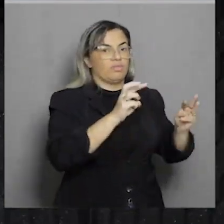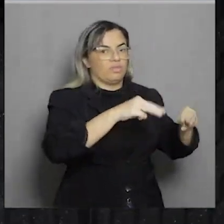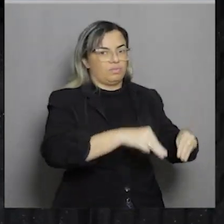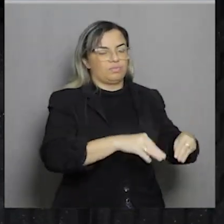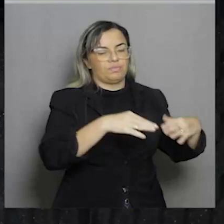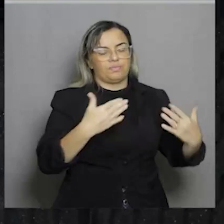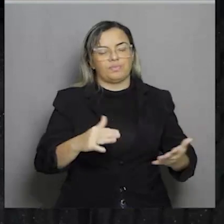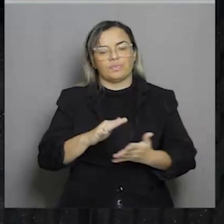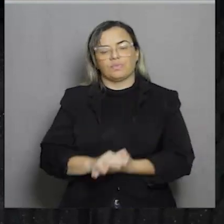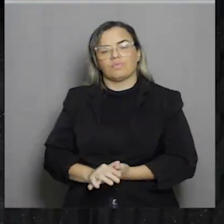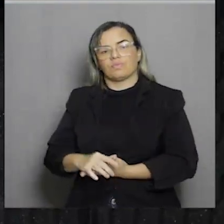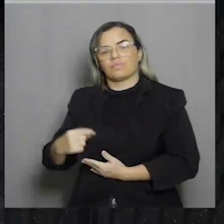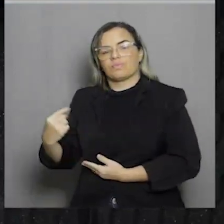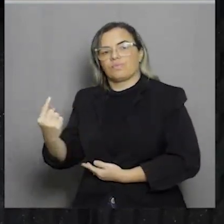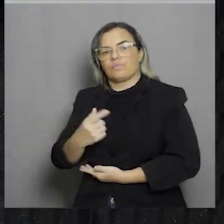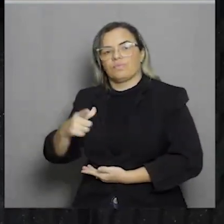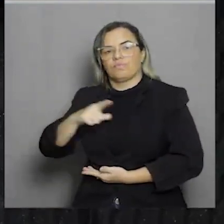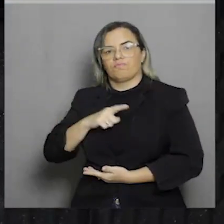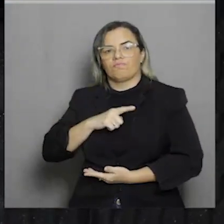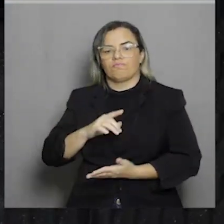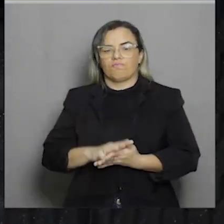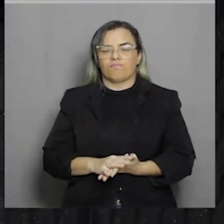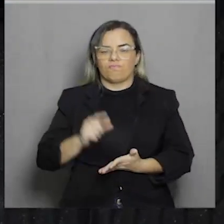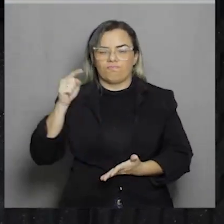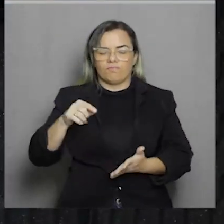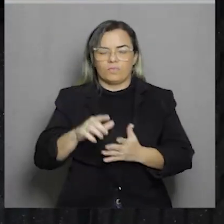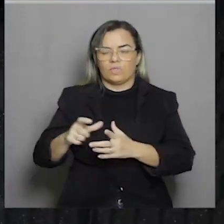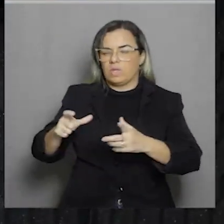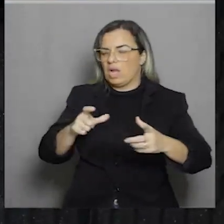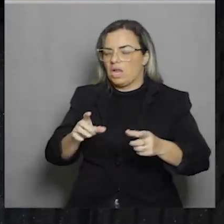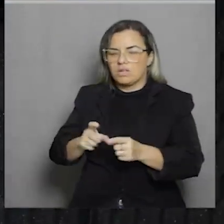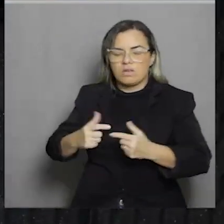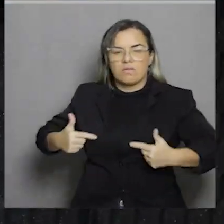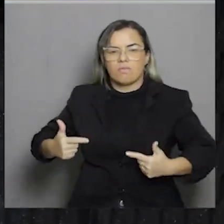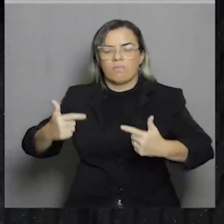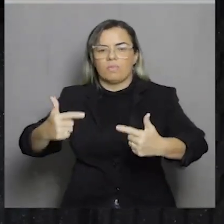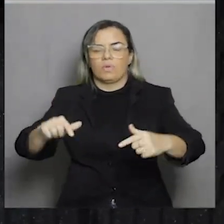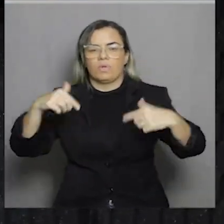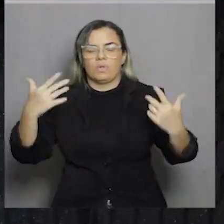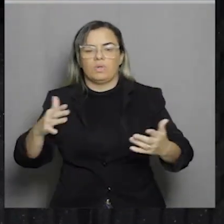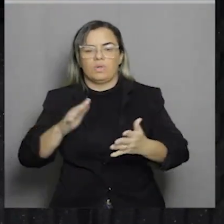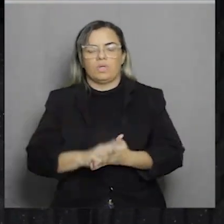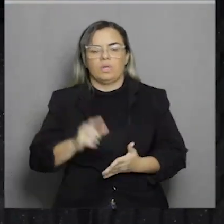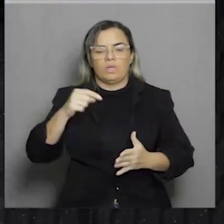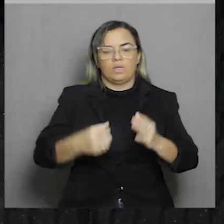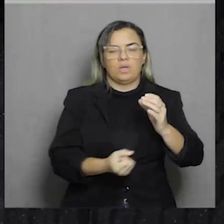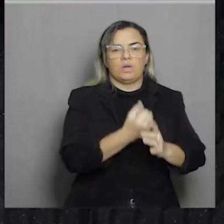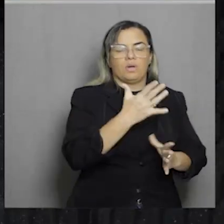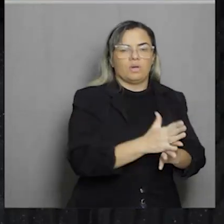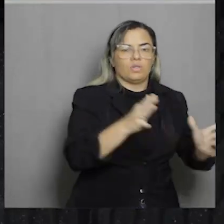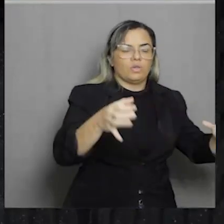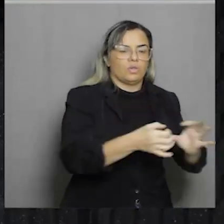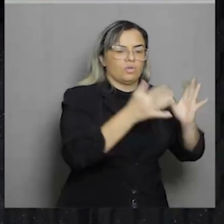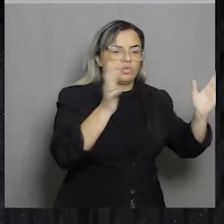Uma guerra que nós teremos corrida armamentista, que nós teremos formação de blocos de